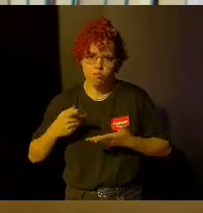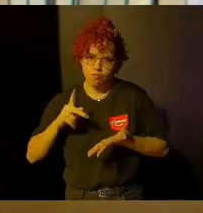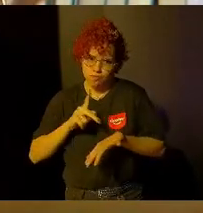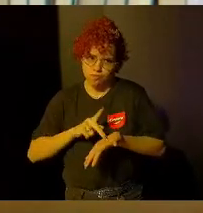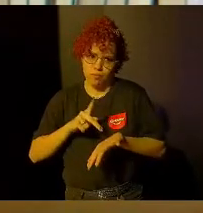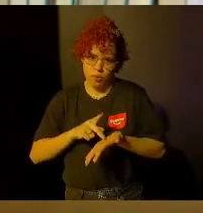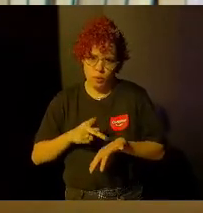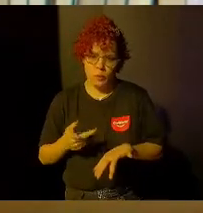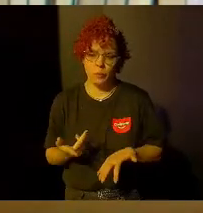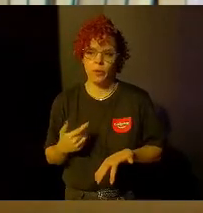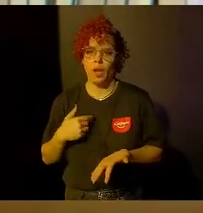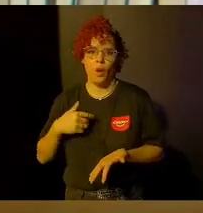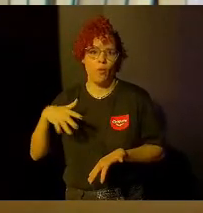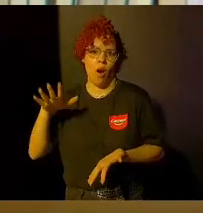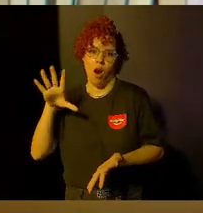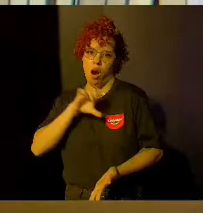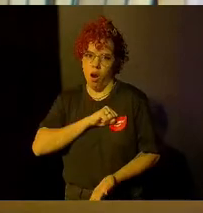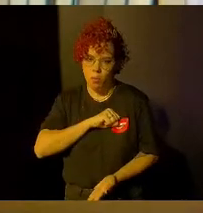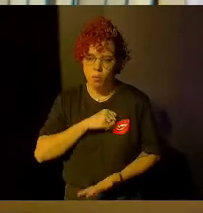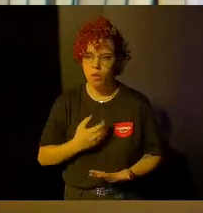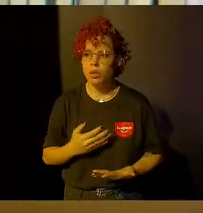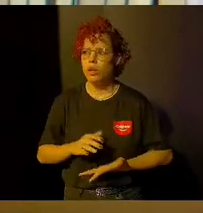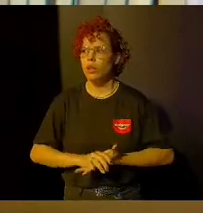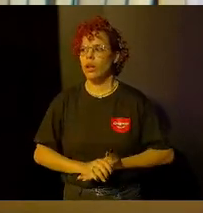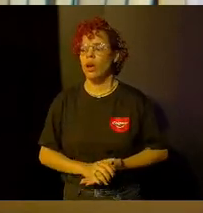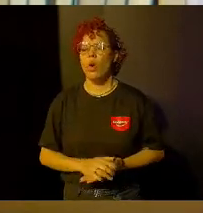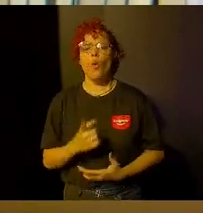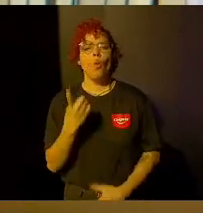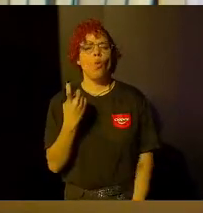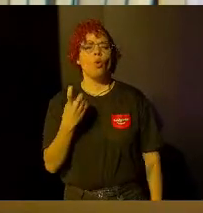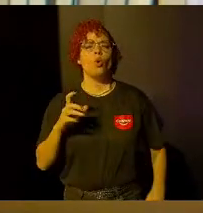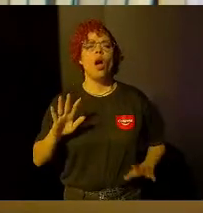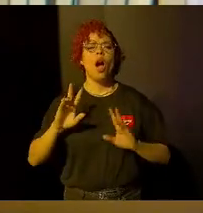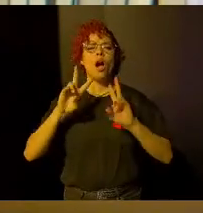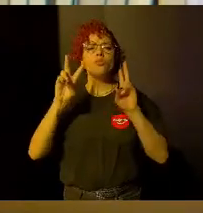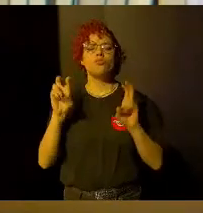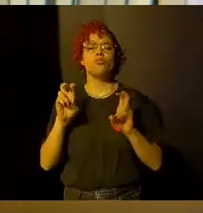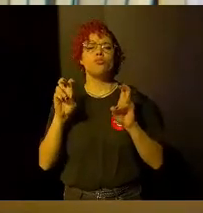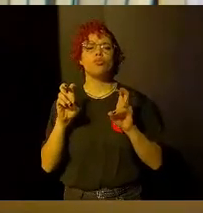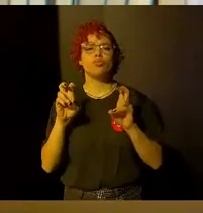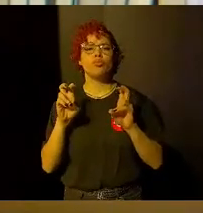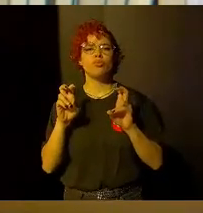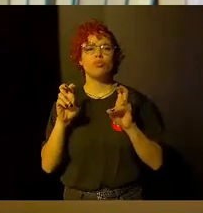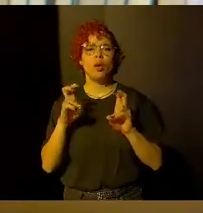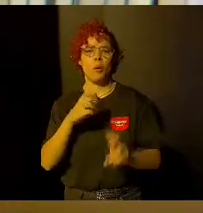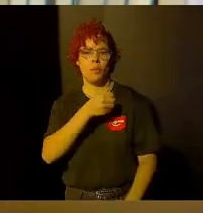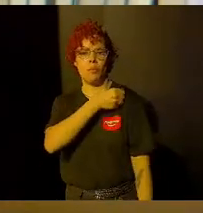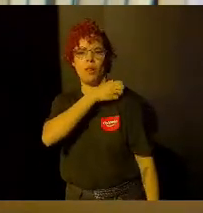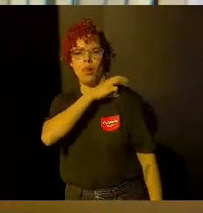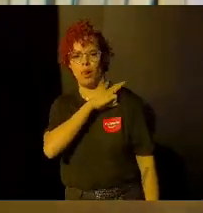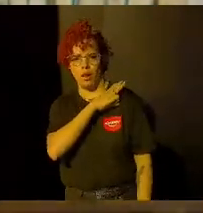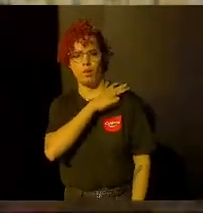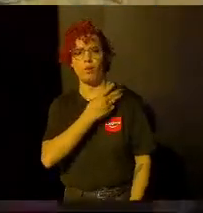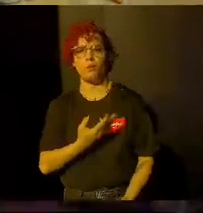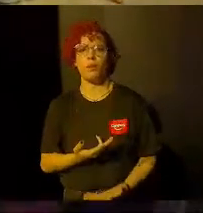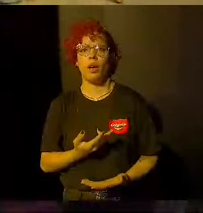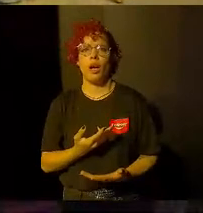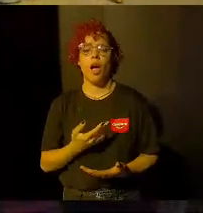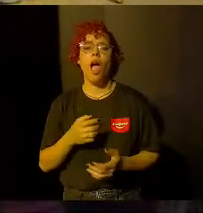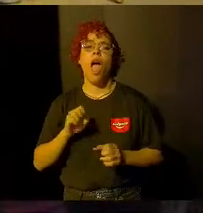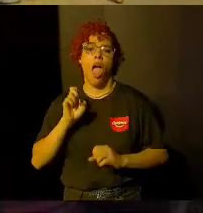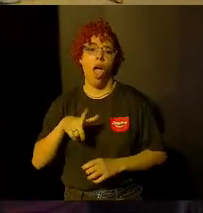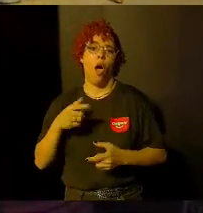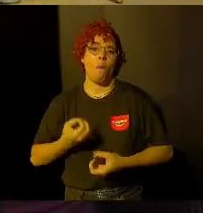eu sempre falo isso também que eu acho que foi o único assunto de todo o ensino médio que se chama hoje de Ensino Médio foi a poesia